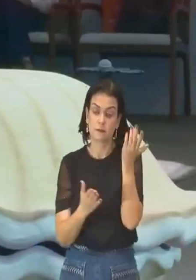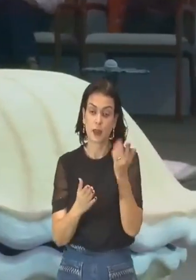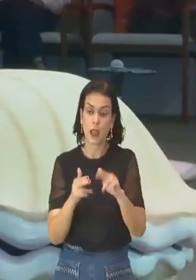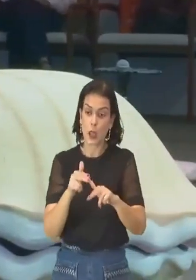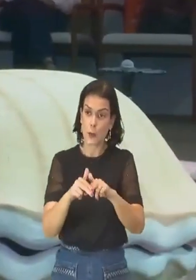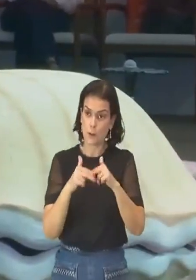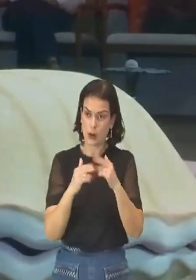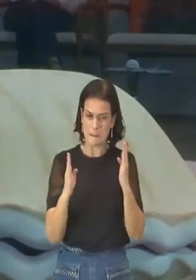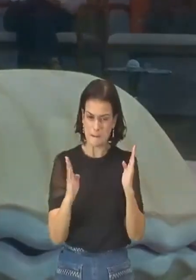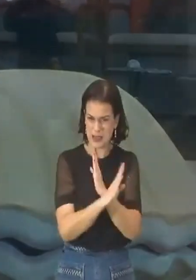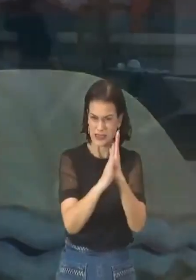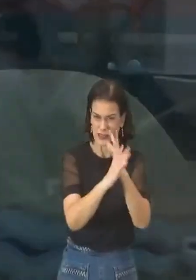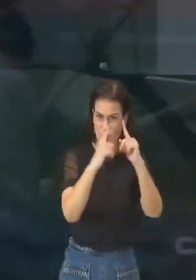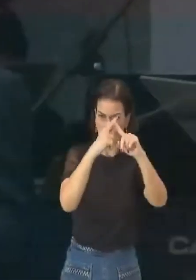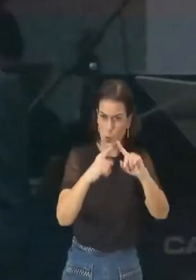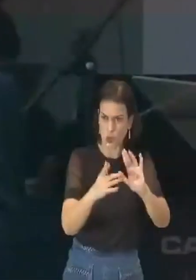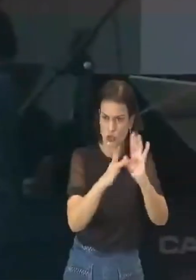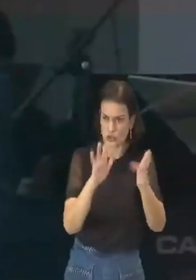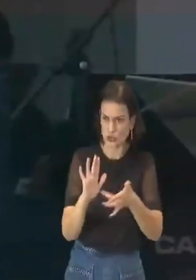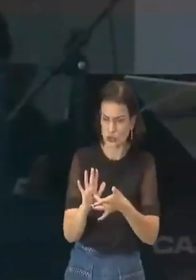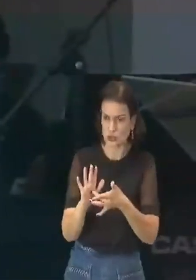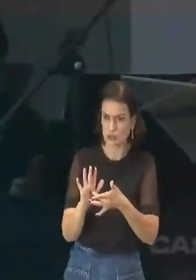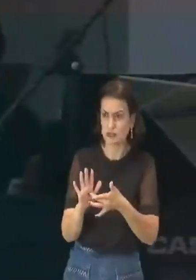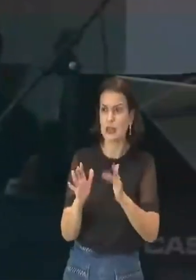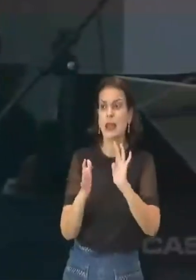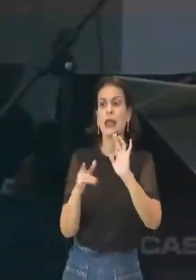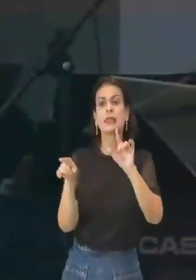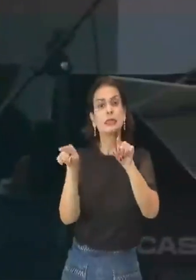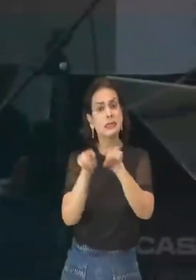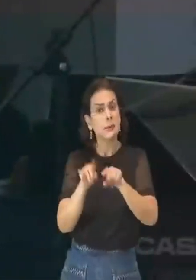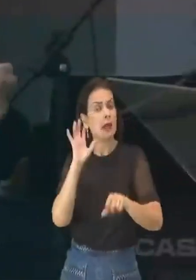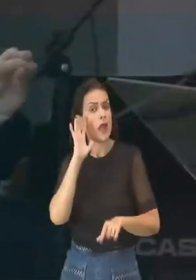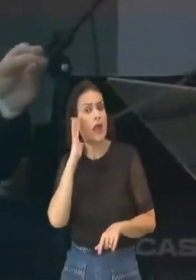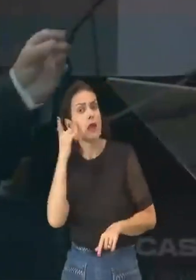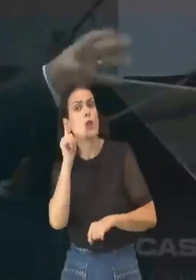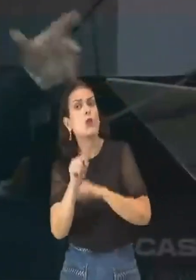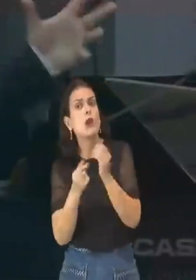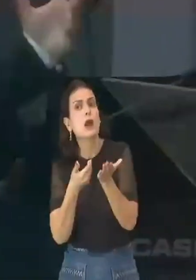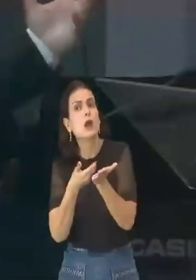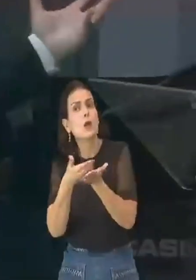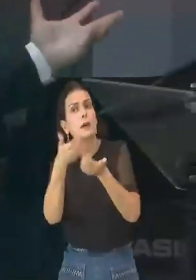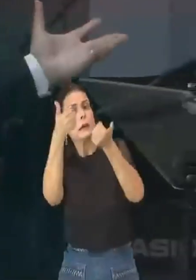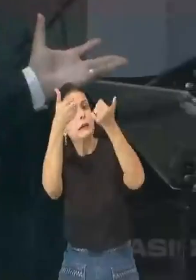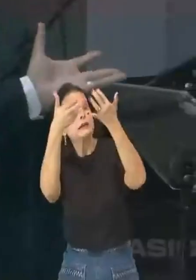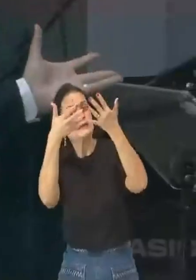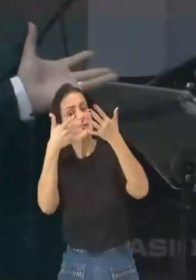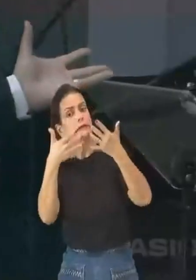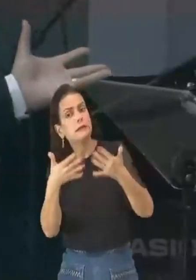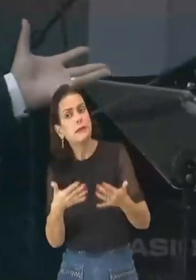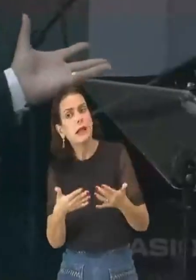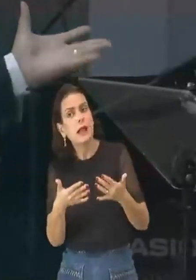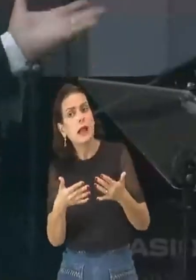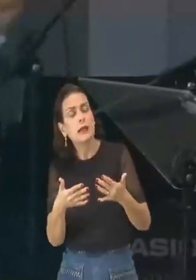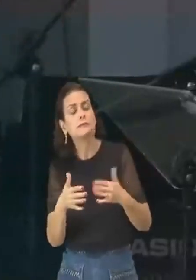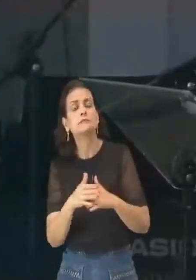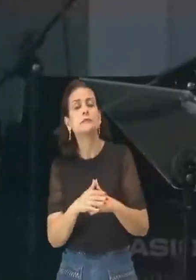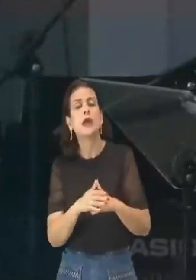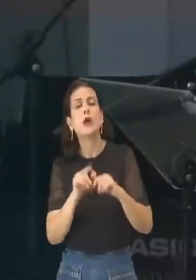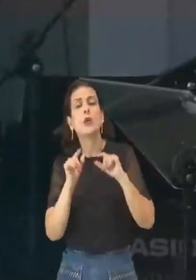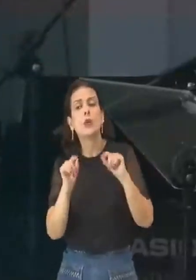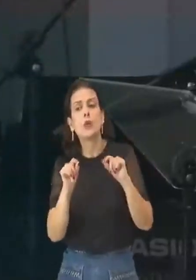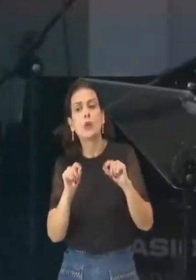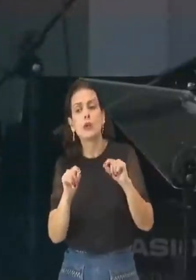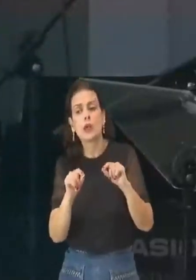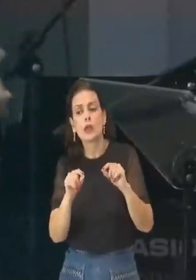causa dessa perseguição, Jesus também decide começar a falar sobre a sua mensagem